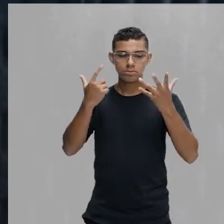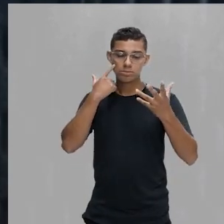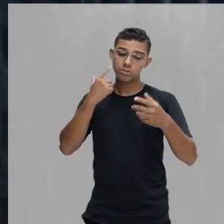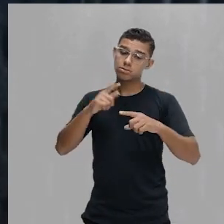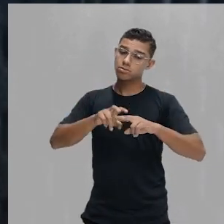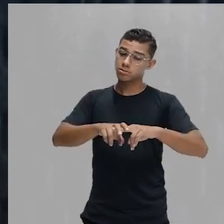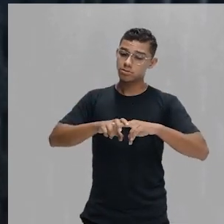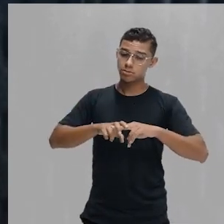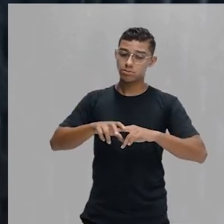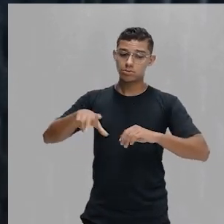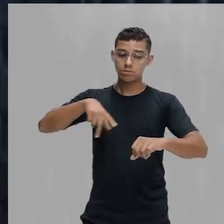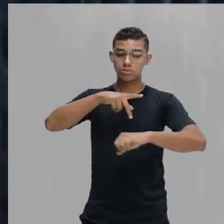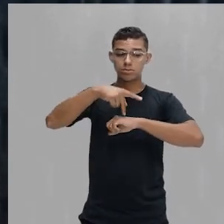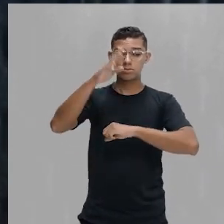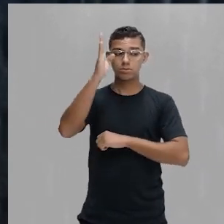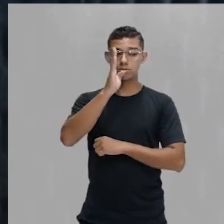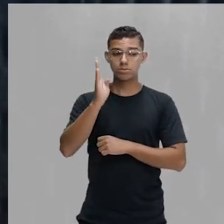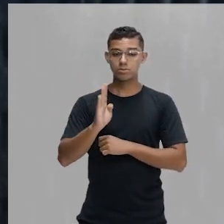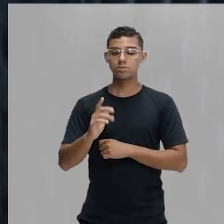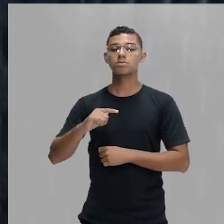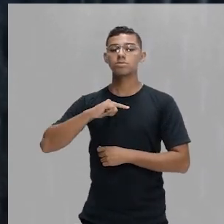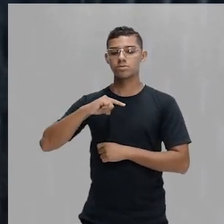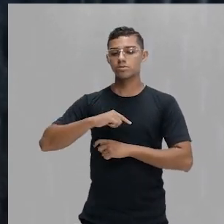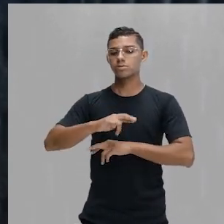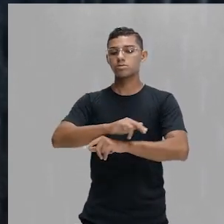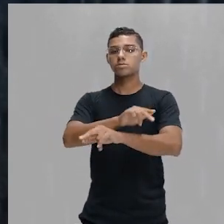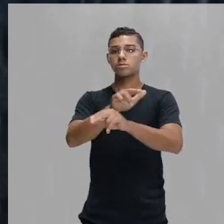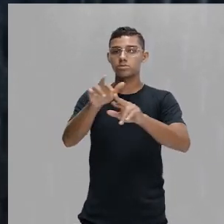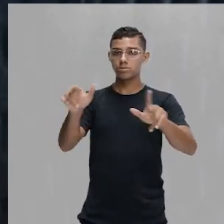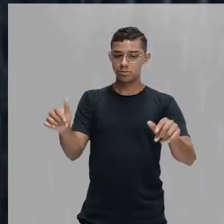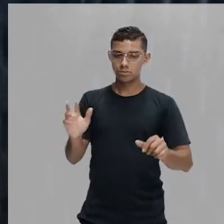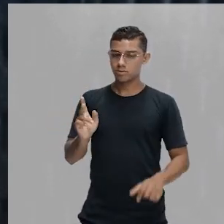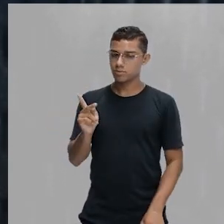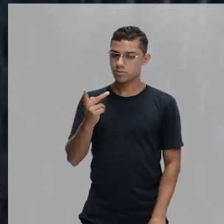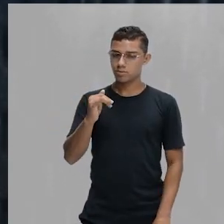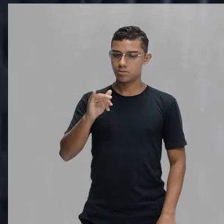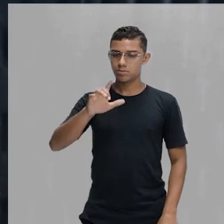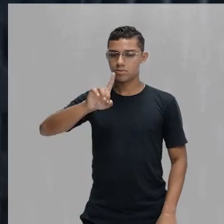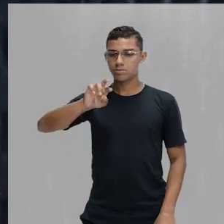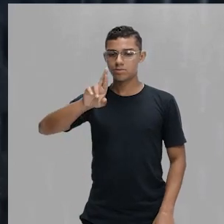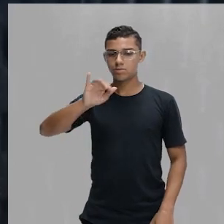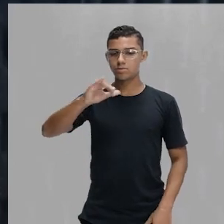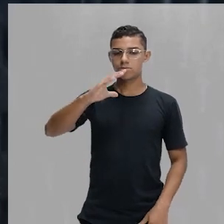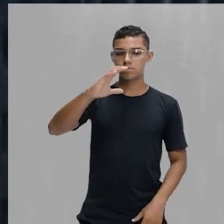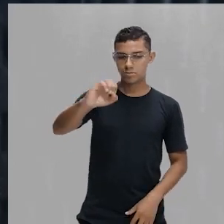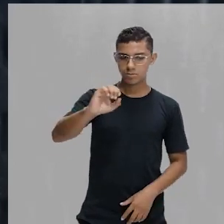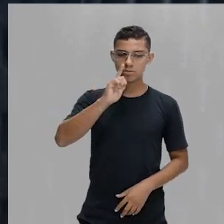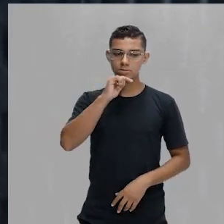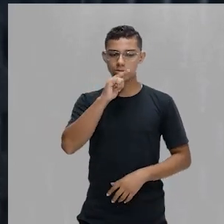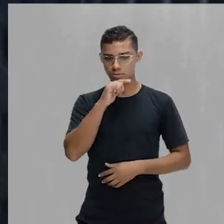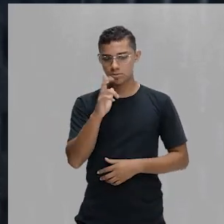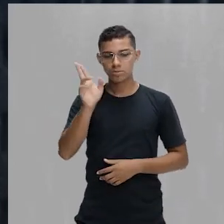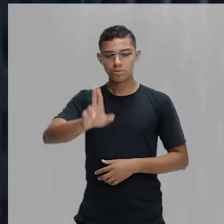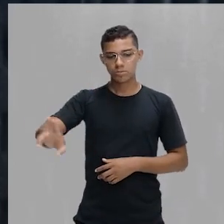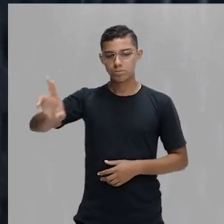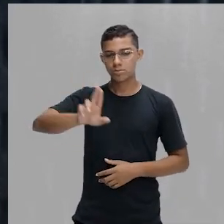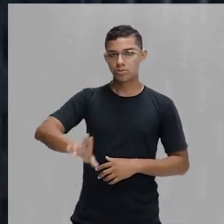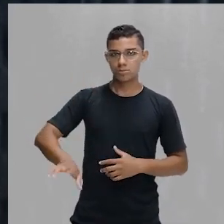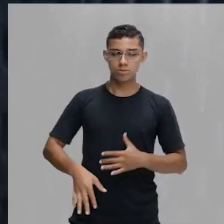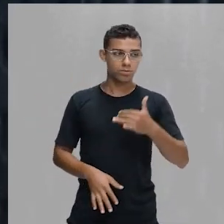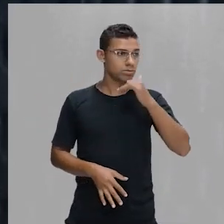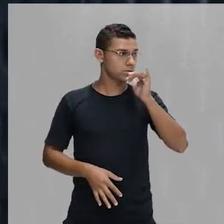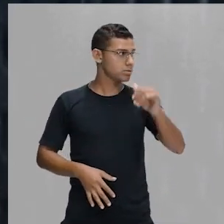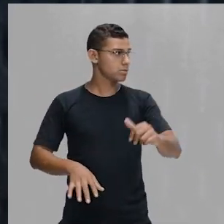Brasil nós temos muito recurso hídrico. Então, por isso que é utilizado aí mais a questão das hidrelétricas, tá ok?